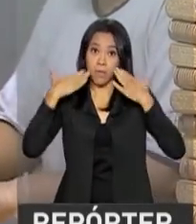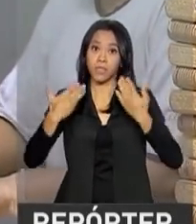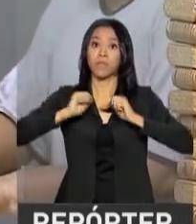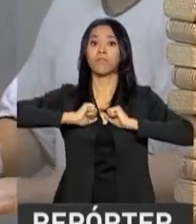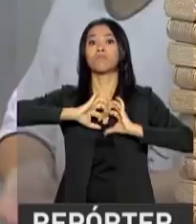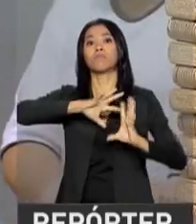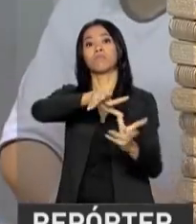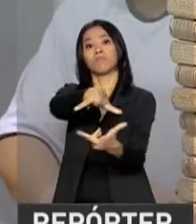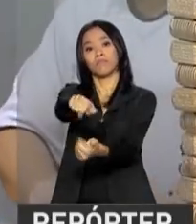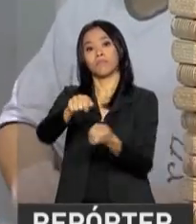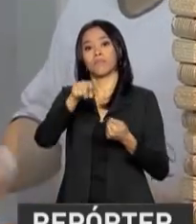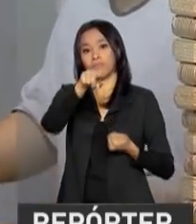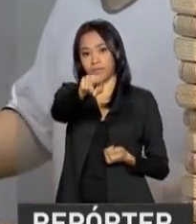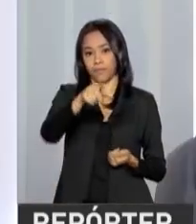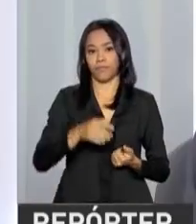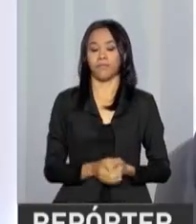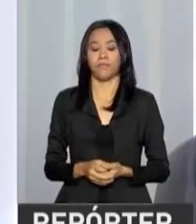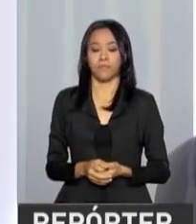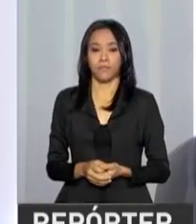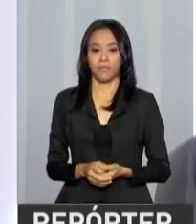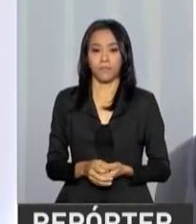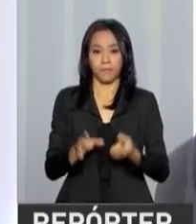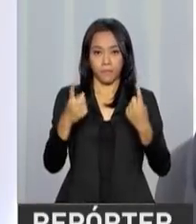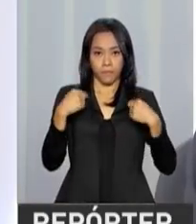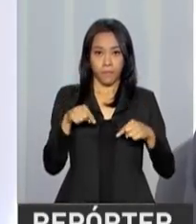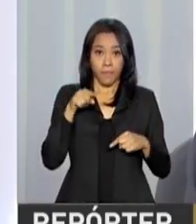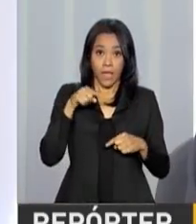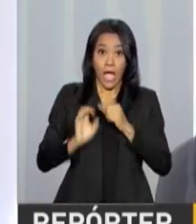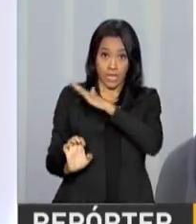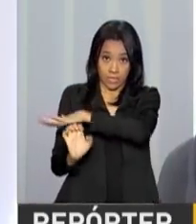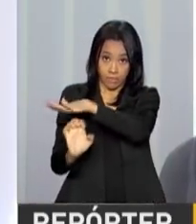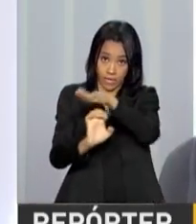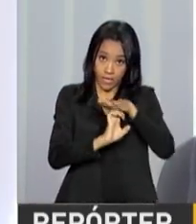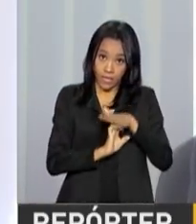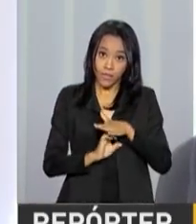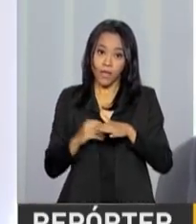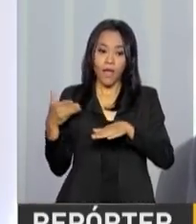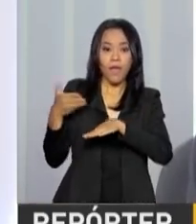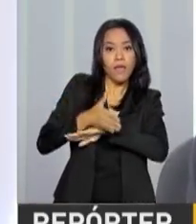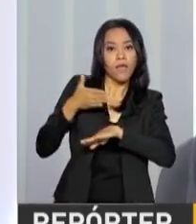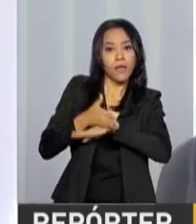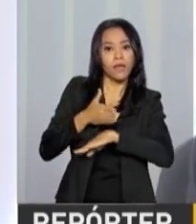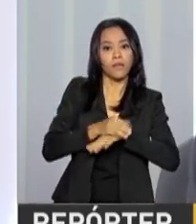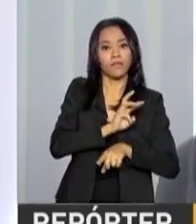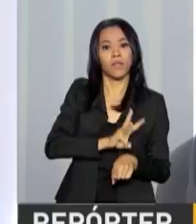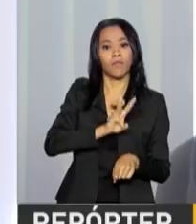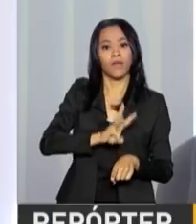9 mil exportadores de serviços empresas acessam o endereço